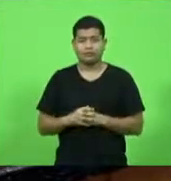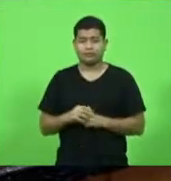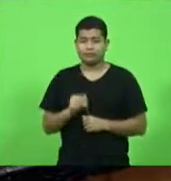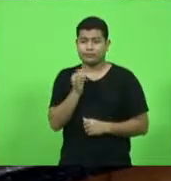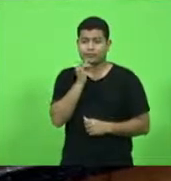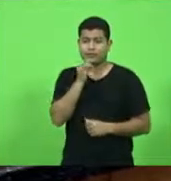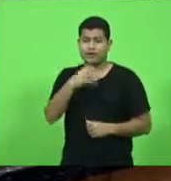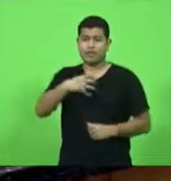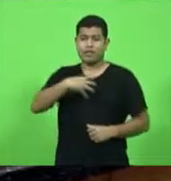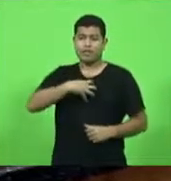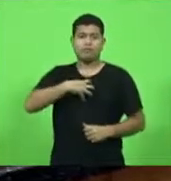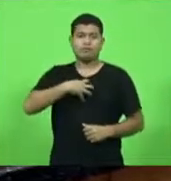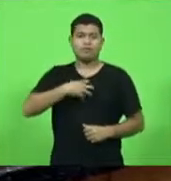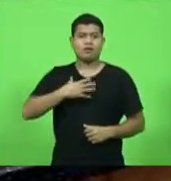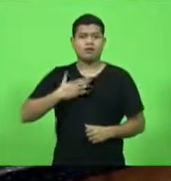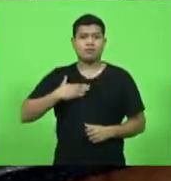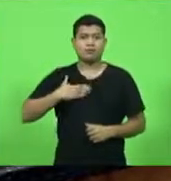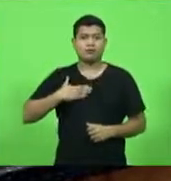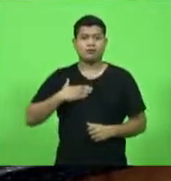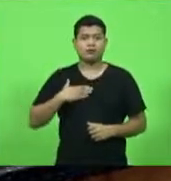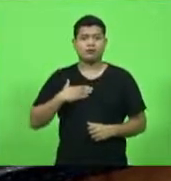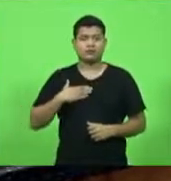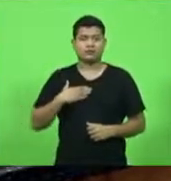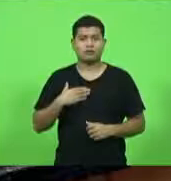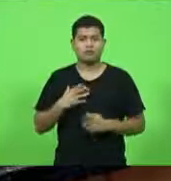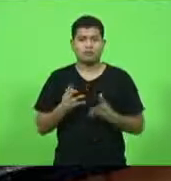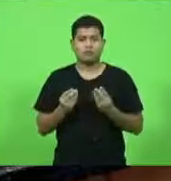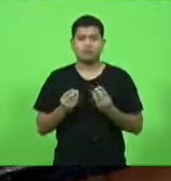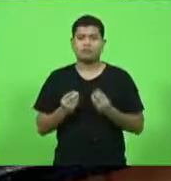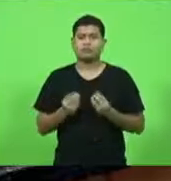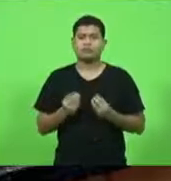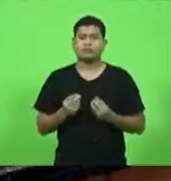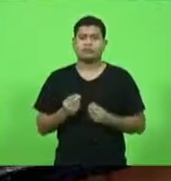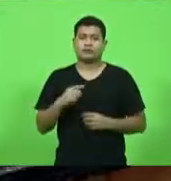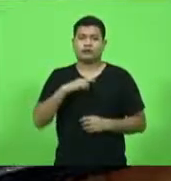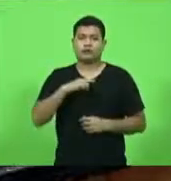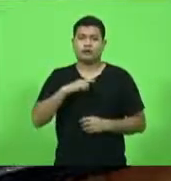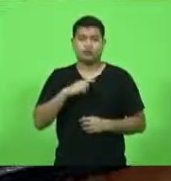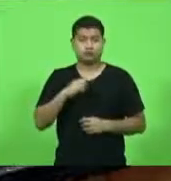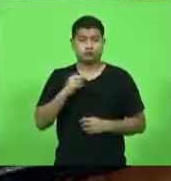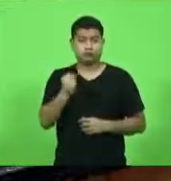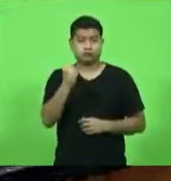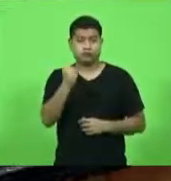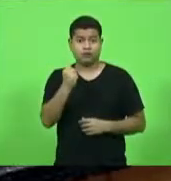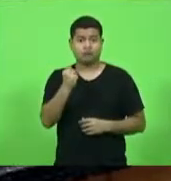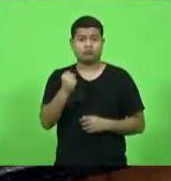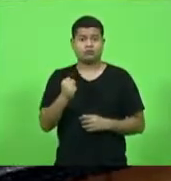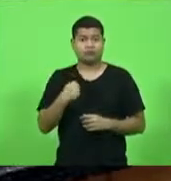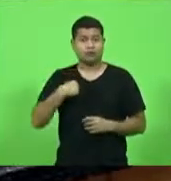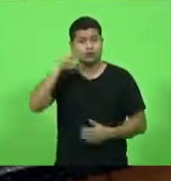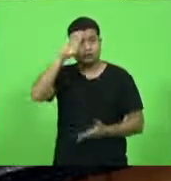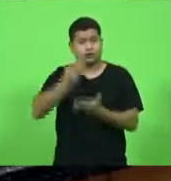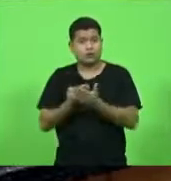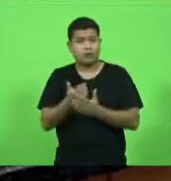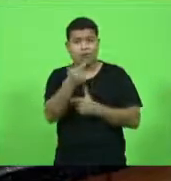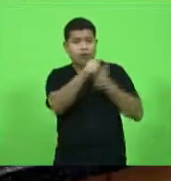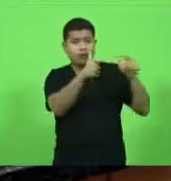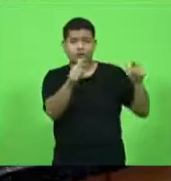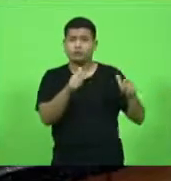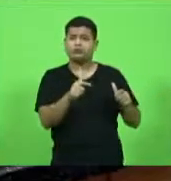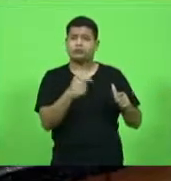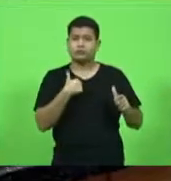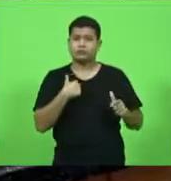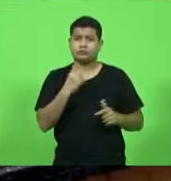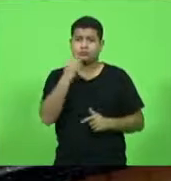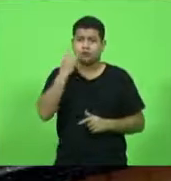sentimento muito latente, eu acredito que não só em mim, mas em outros deputados, porque o segundo biênio